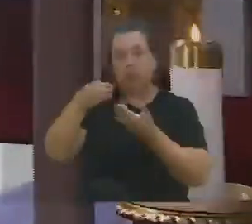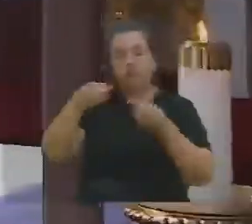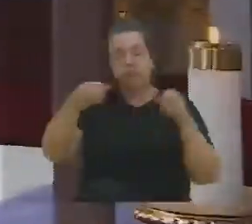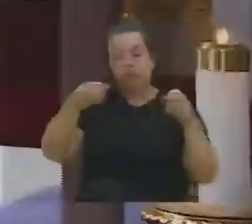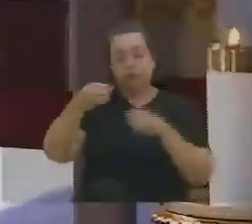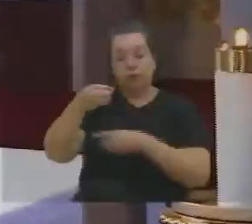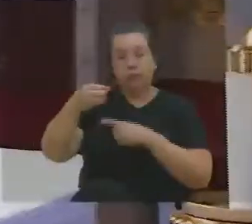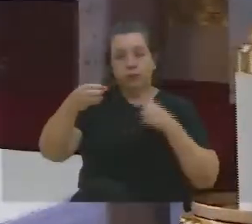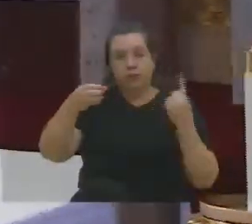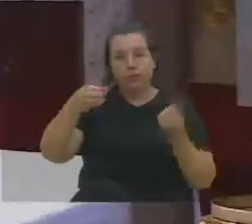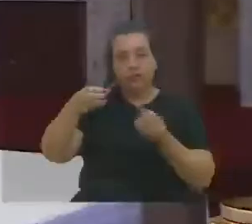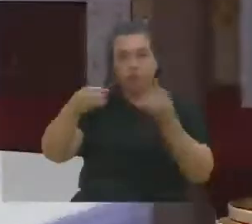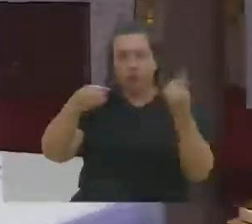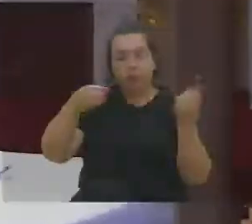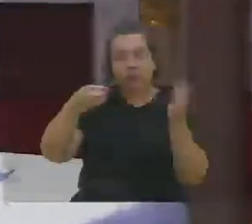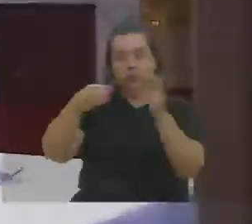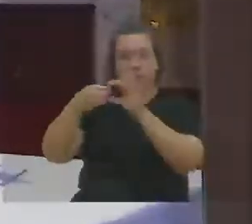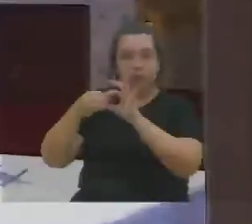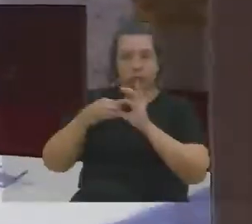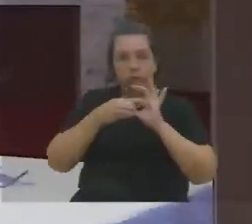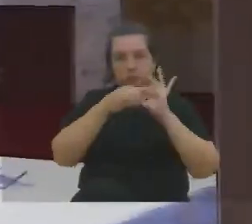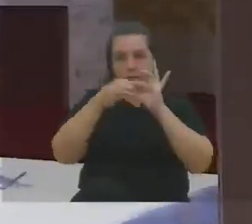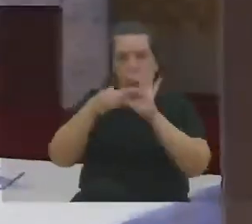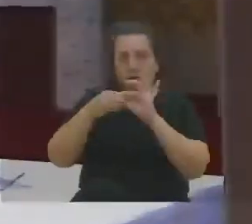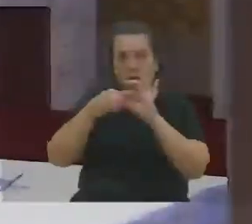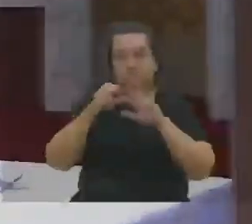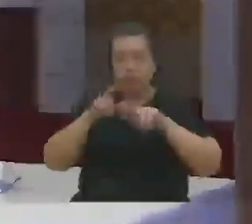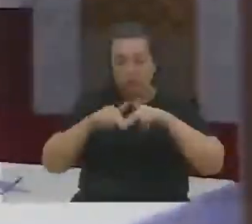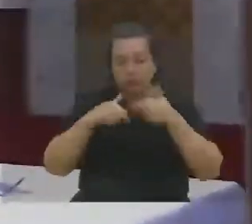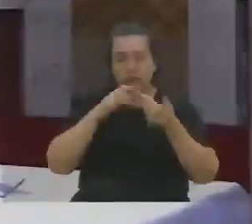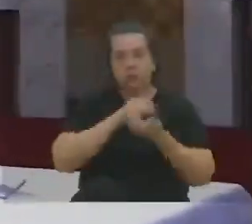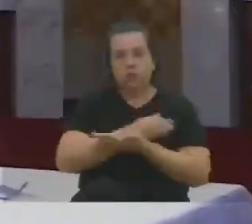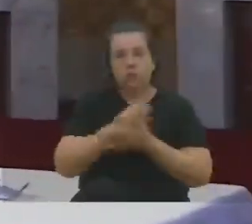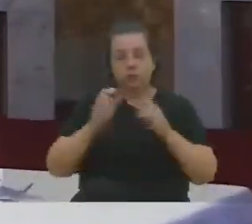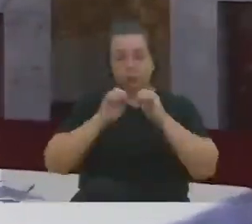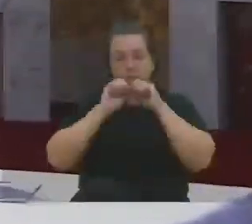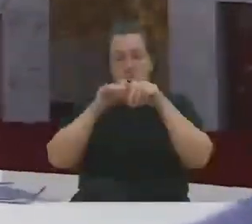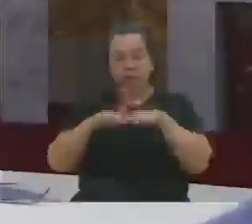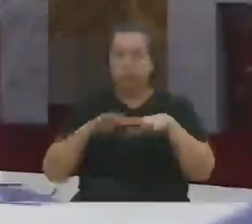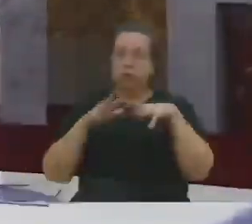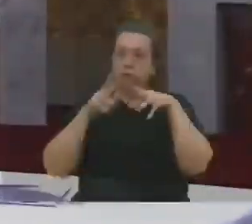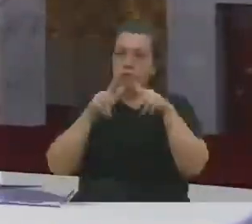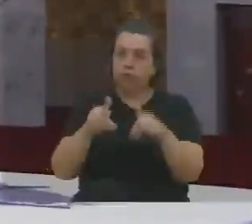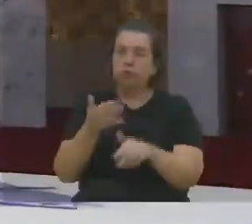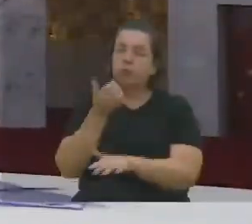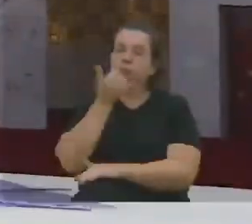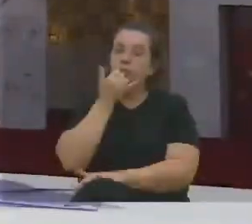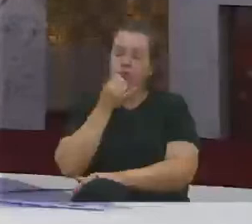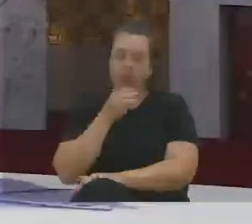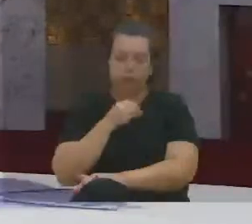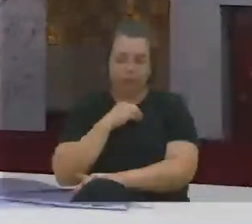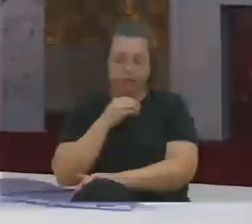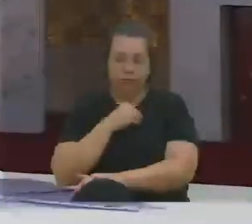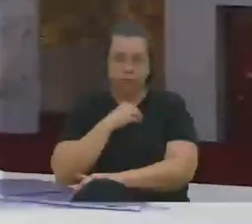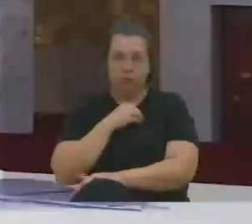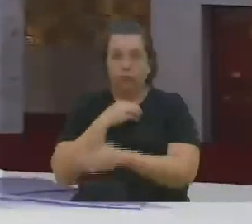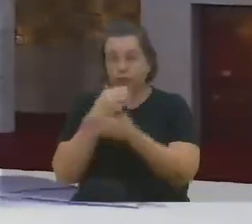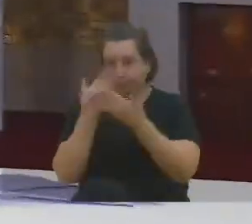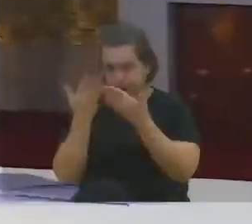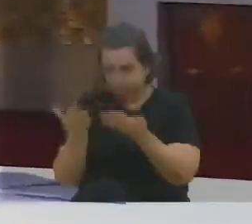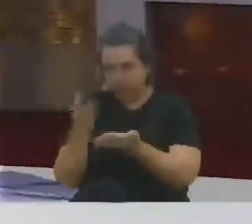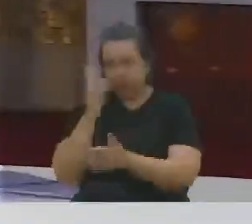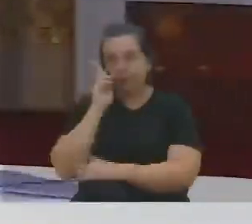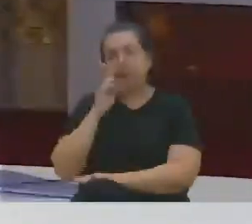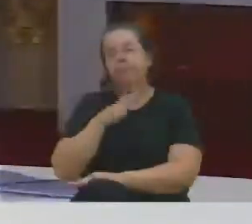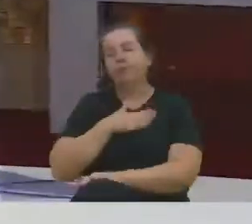sangue, o sangue da nova e eterna aliança, será derramado por vós e por todos, para a